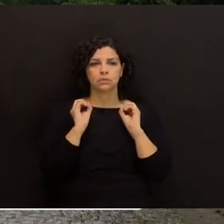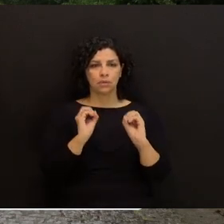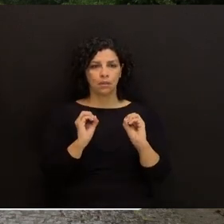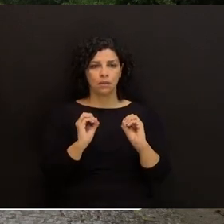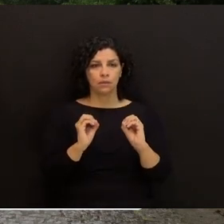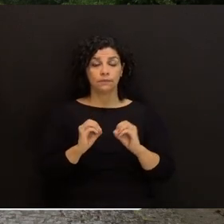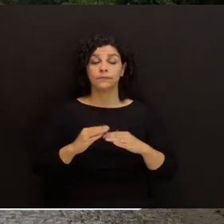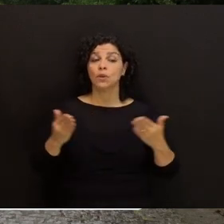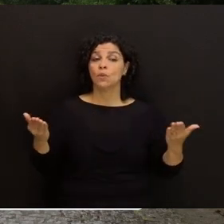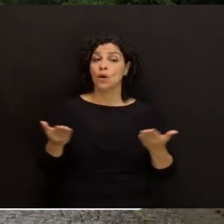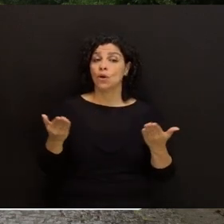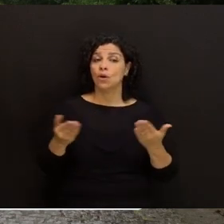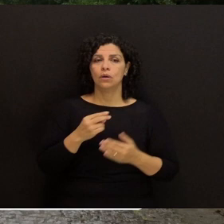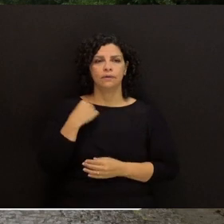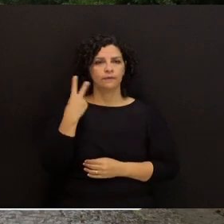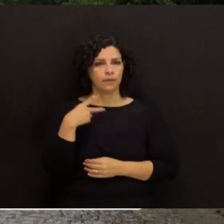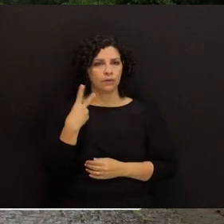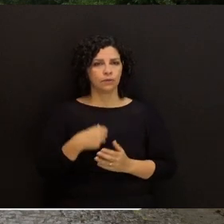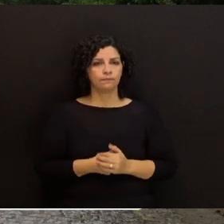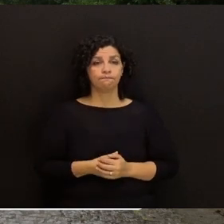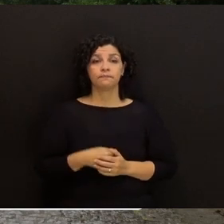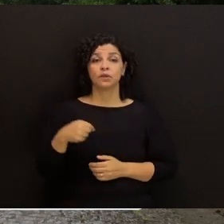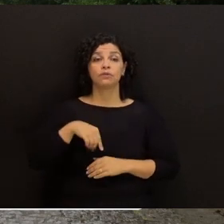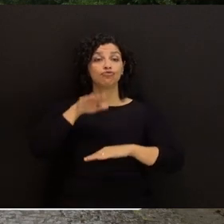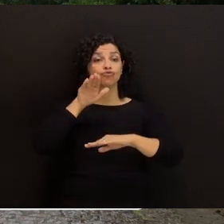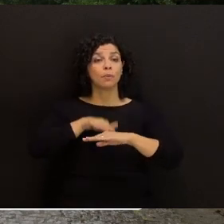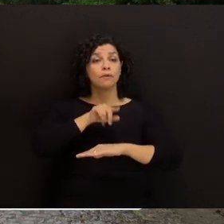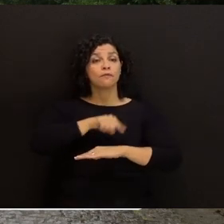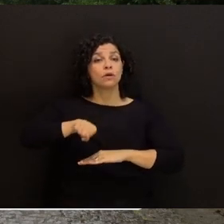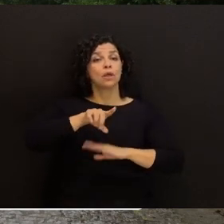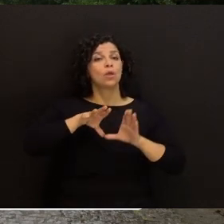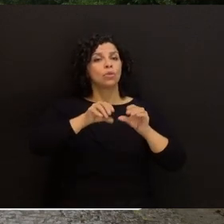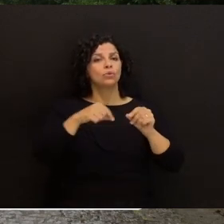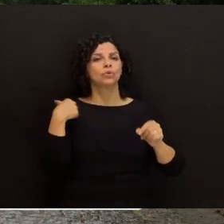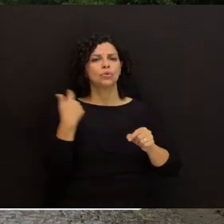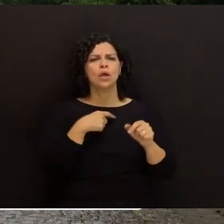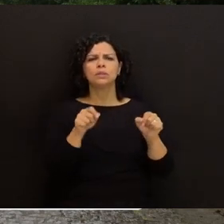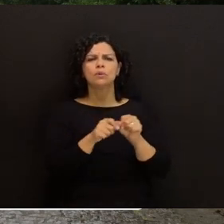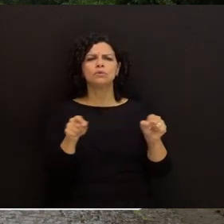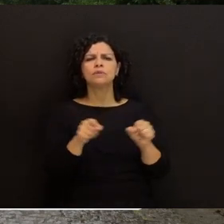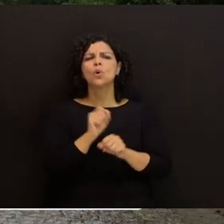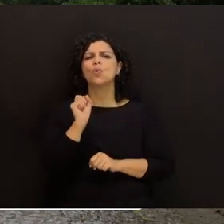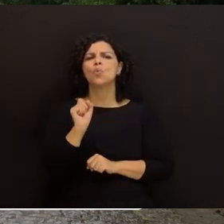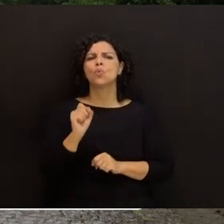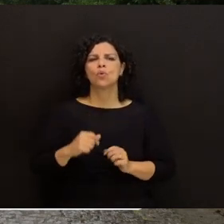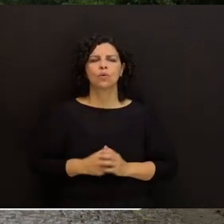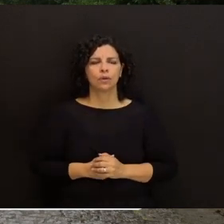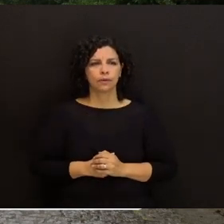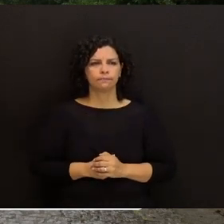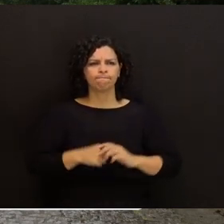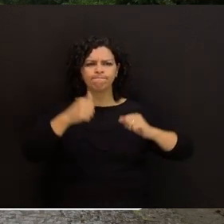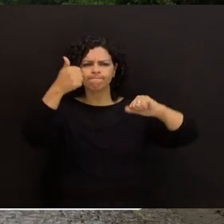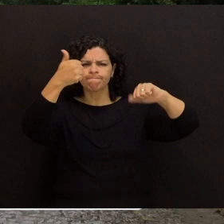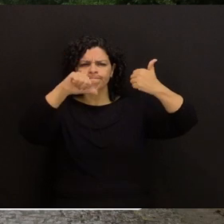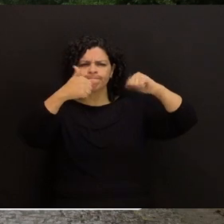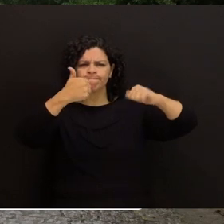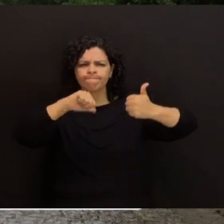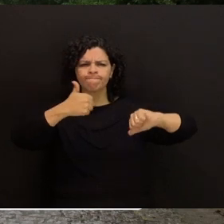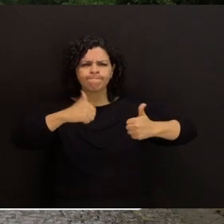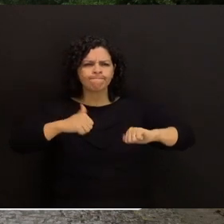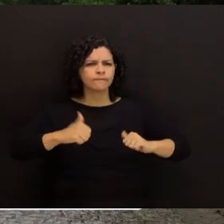nesse momento senhores eu estou convocando a todos para que façamos uma fiscalização